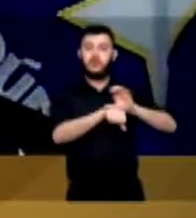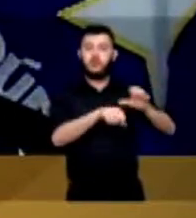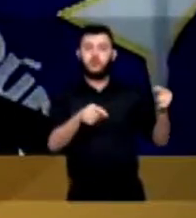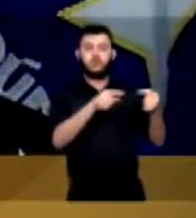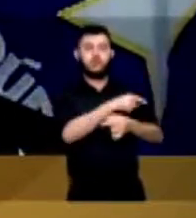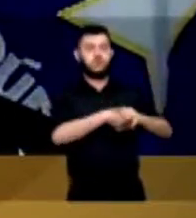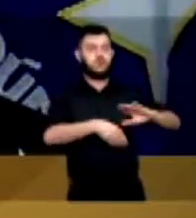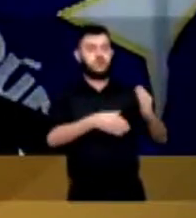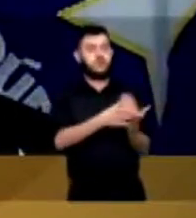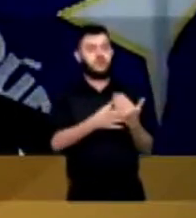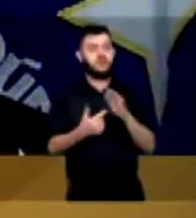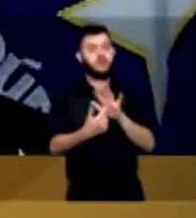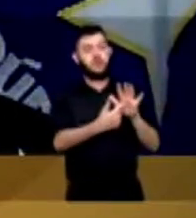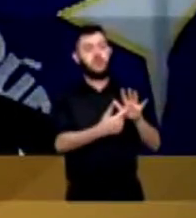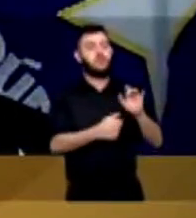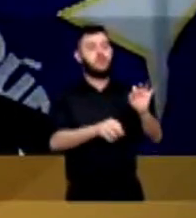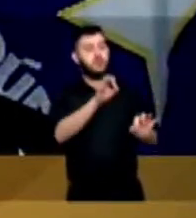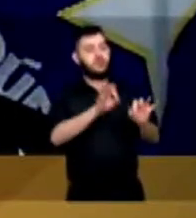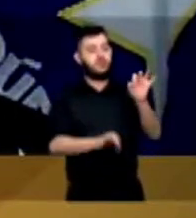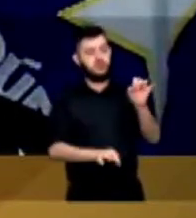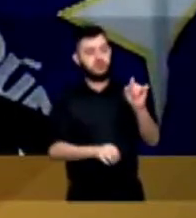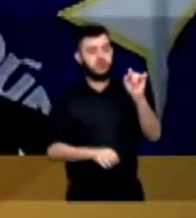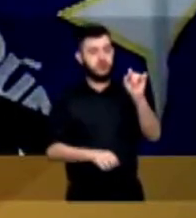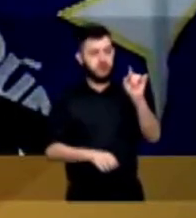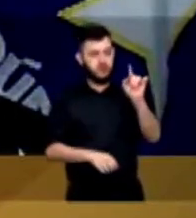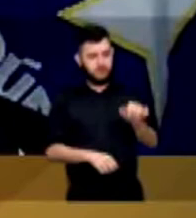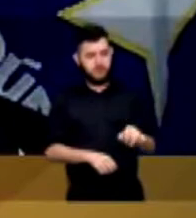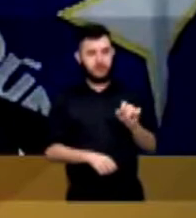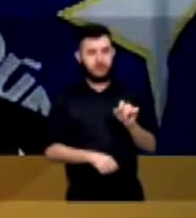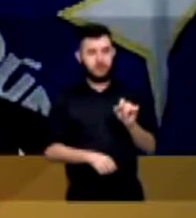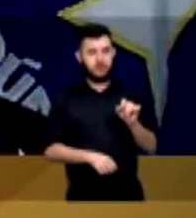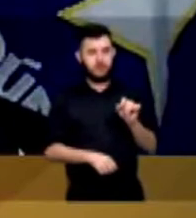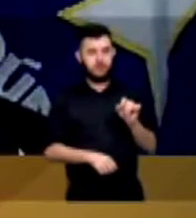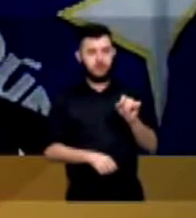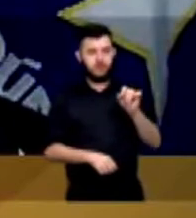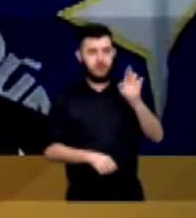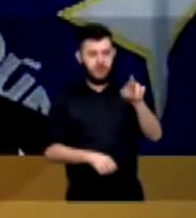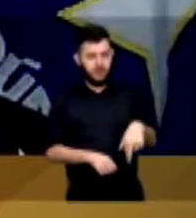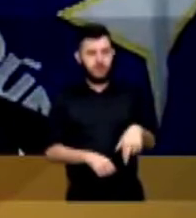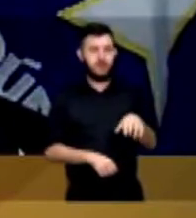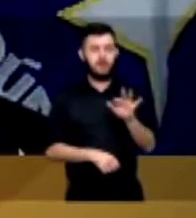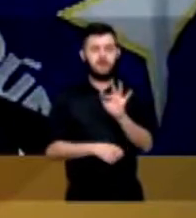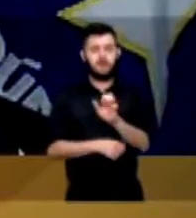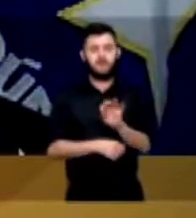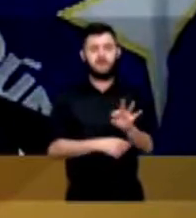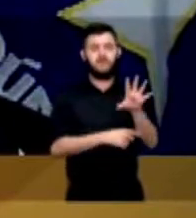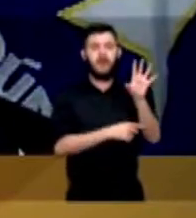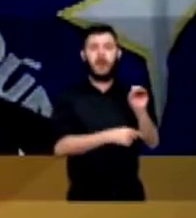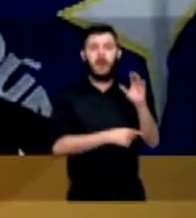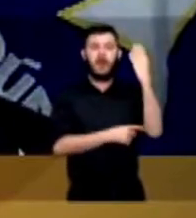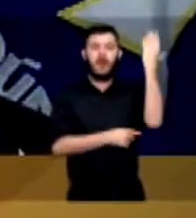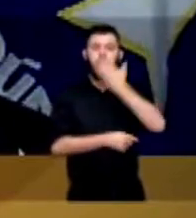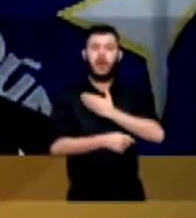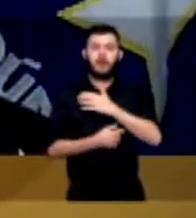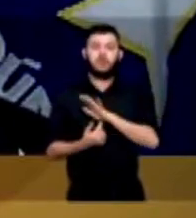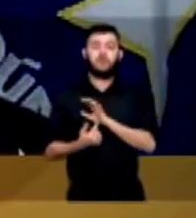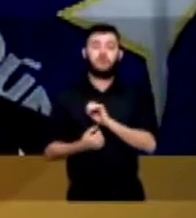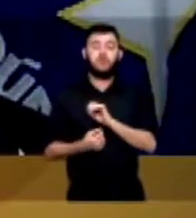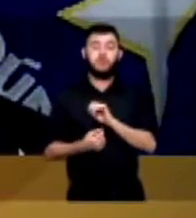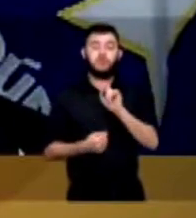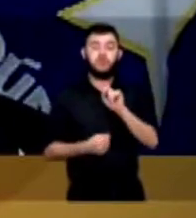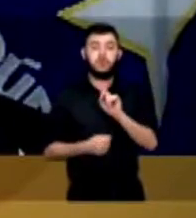inconstitucionalidade em julgamento, as razões de ordem fática que levaram o